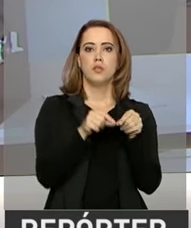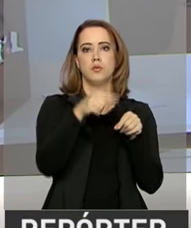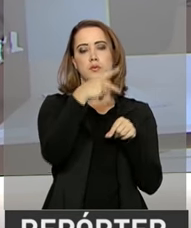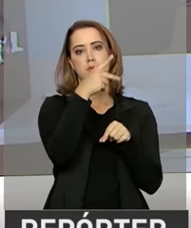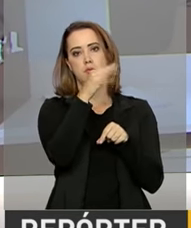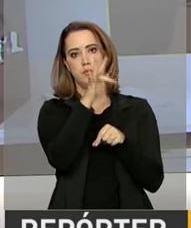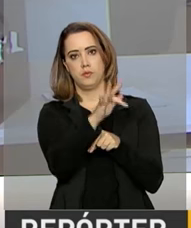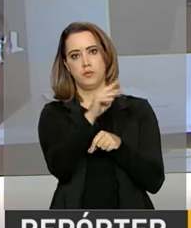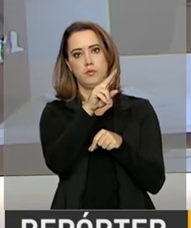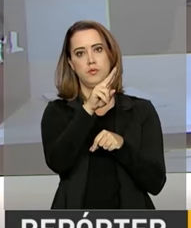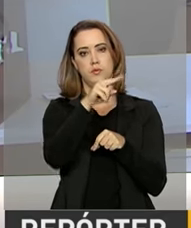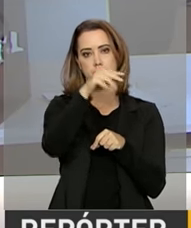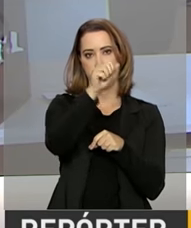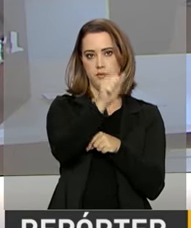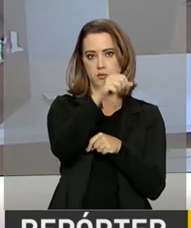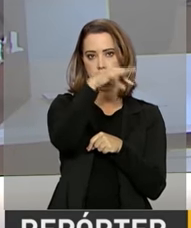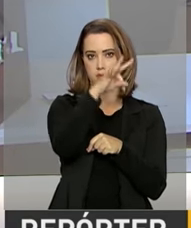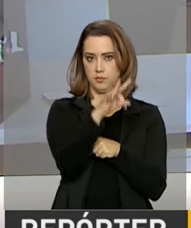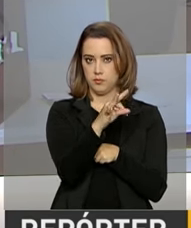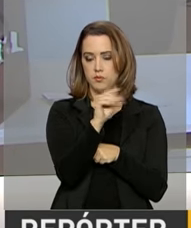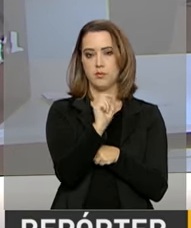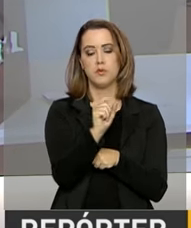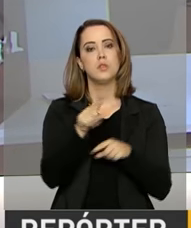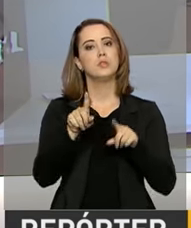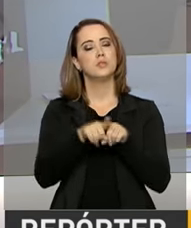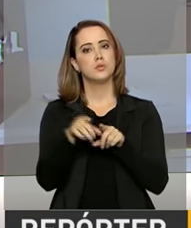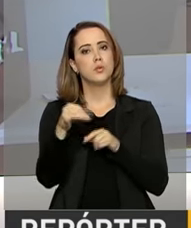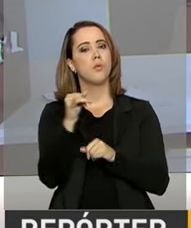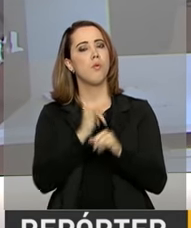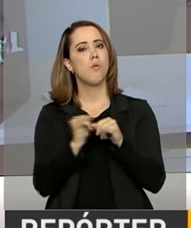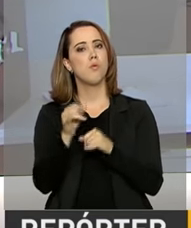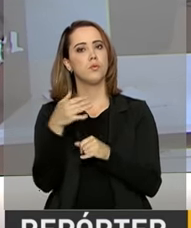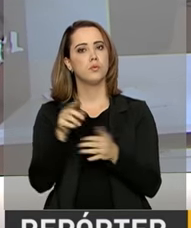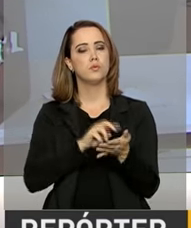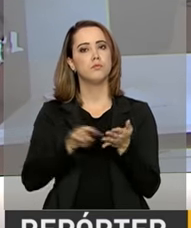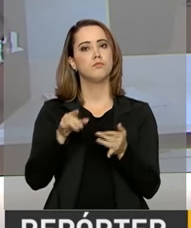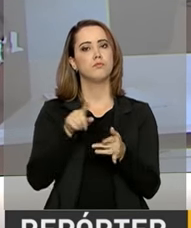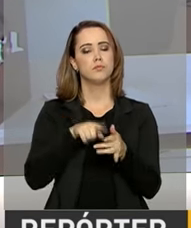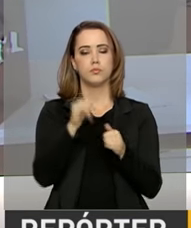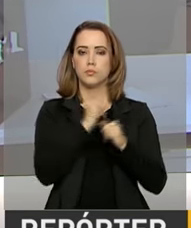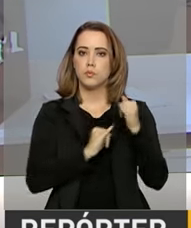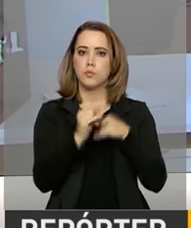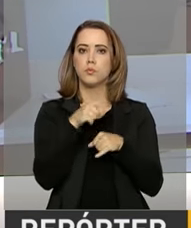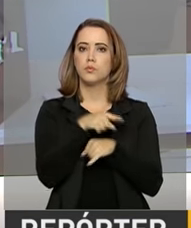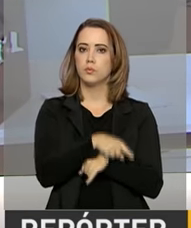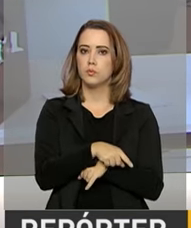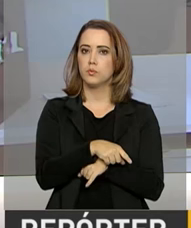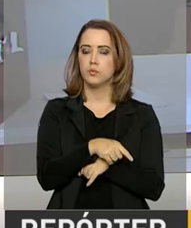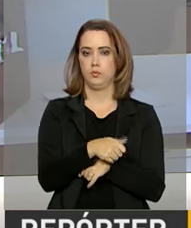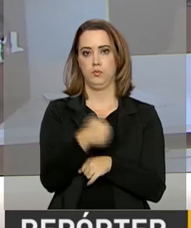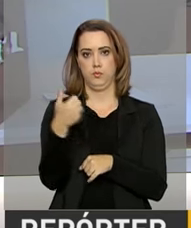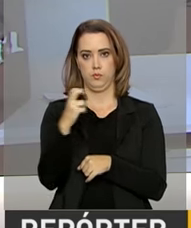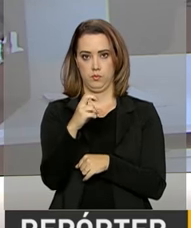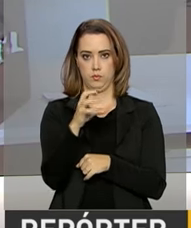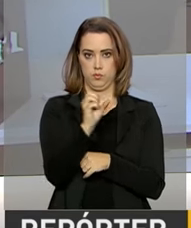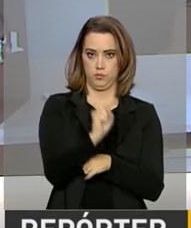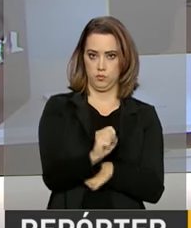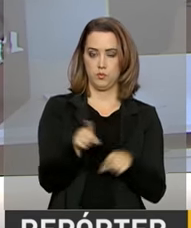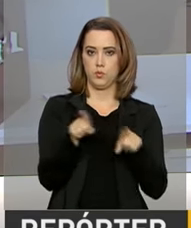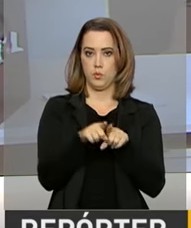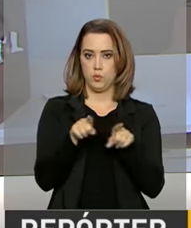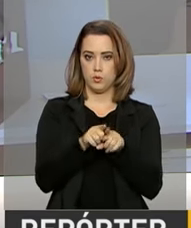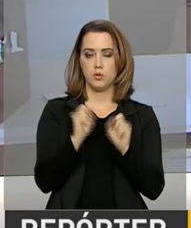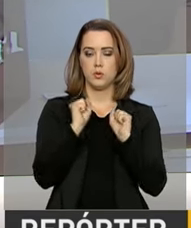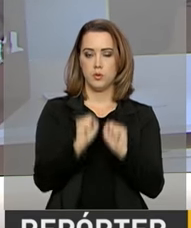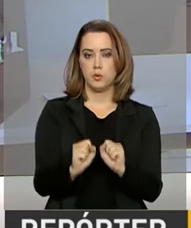ao trabalhador. Mais informações pela central de atendimento Alô Trabalho no número 158. Pelo telefone da